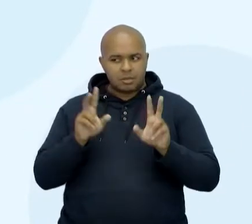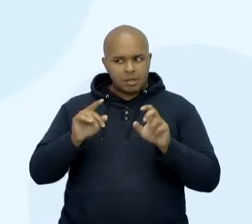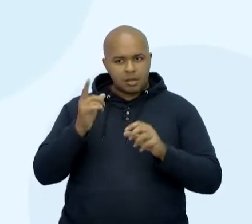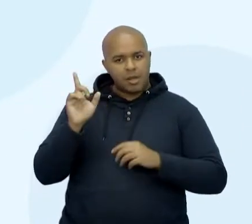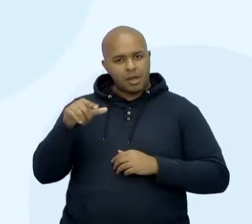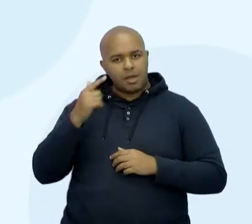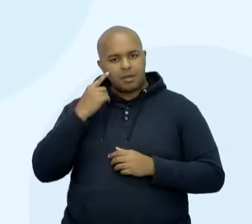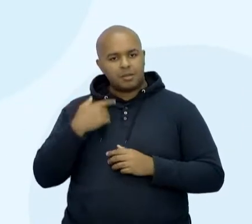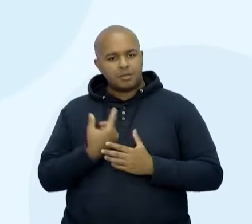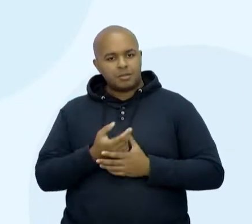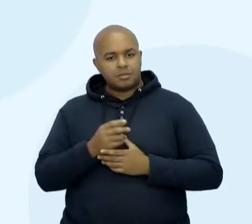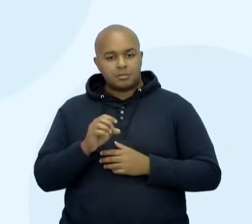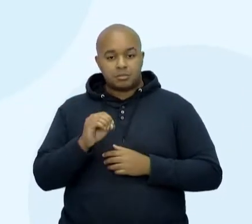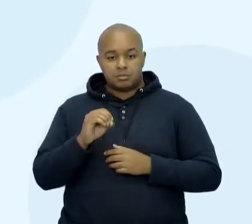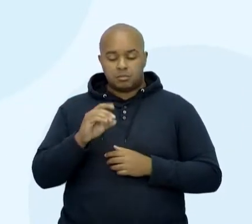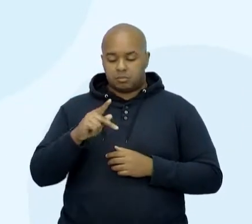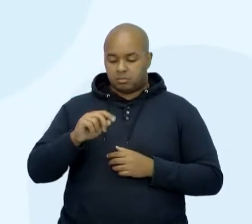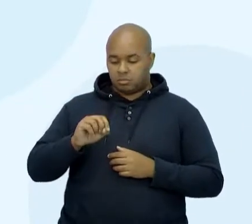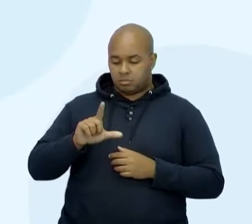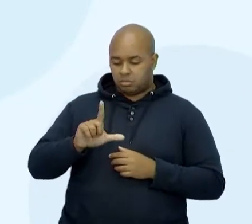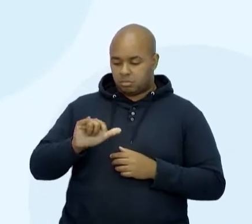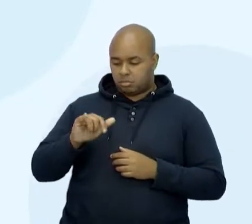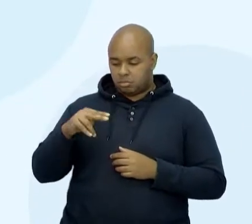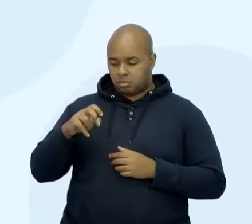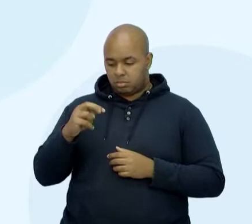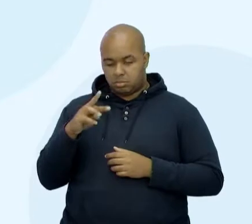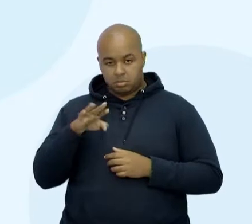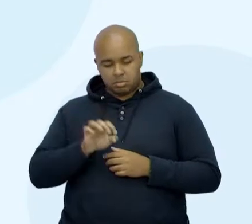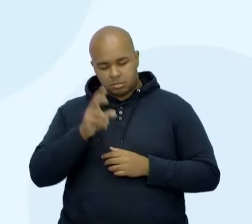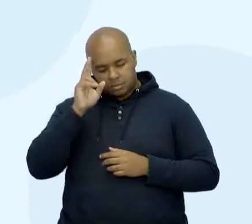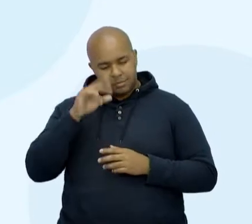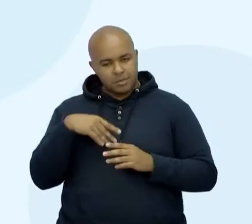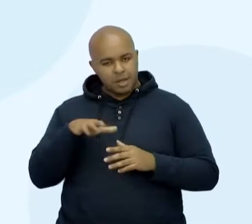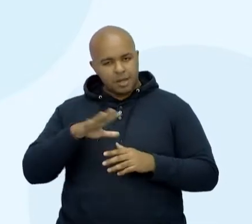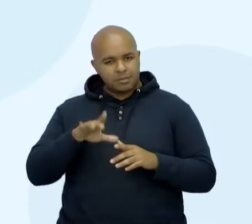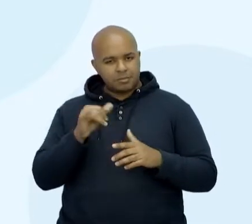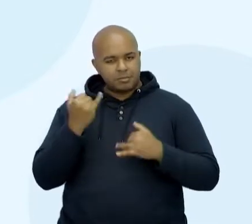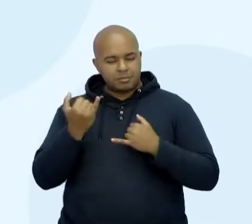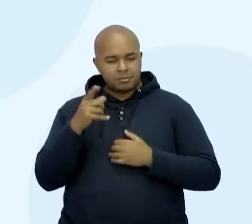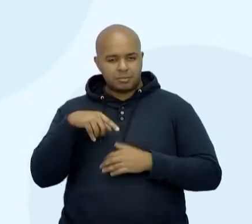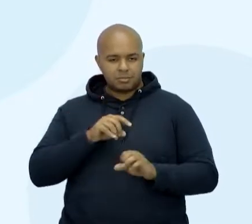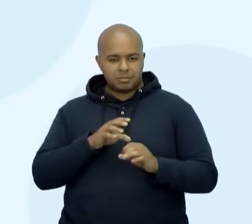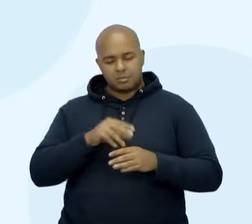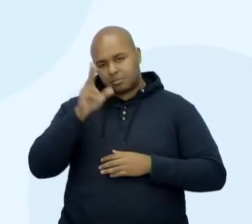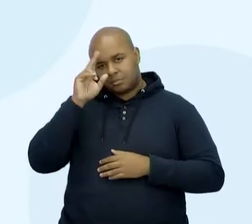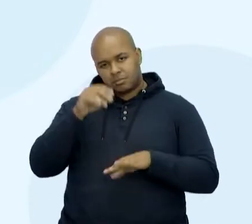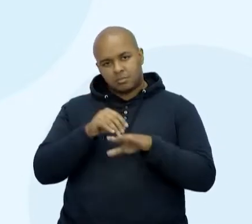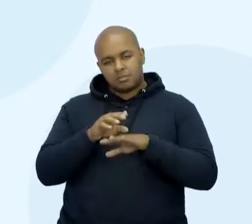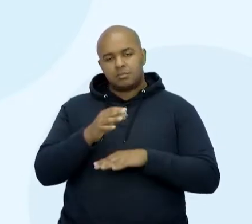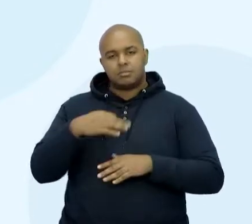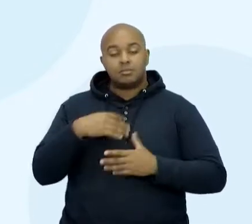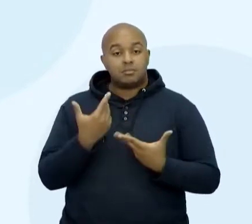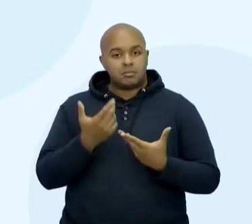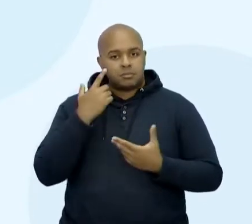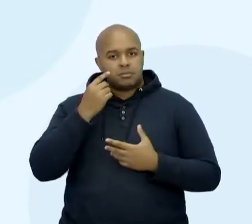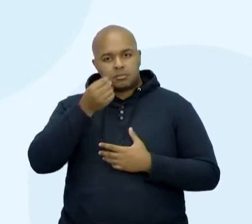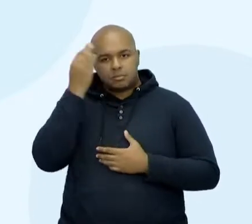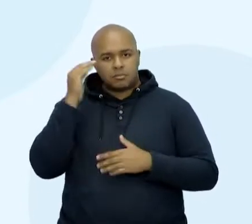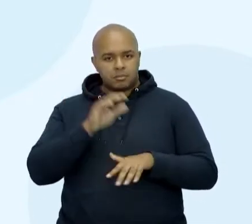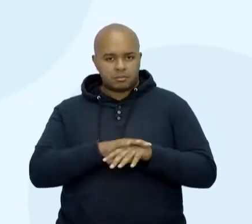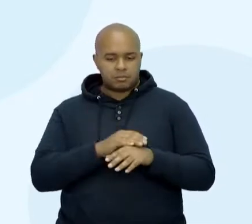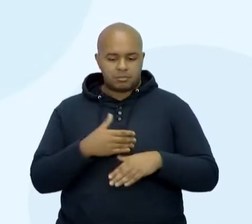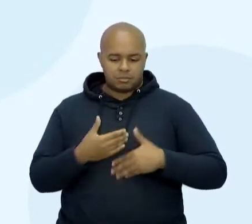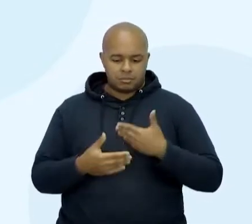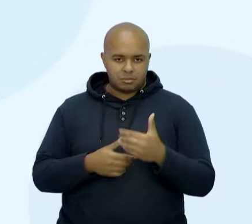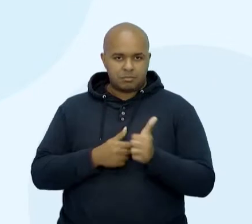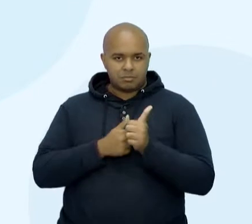aí é polímeros. Então vamos para a parte aí importante da nossa aula, que são os lembretes. Então não esqueça aí de fazer uma